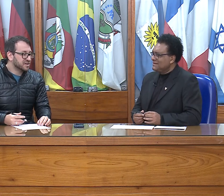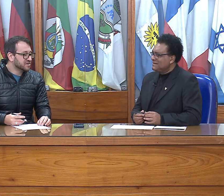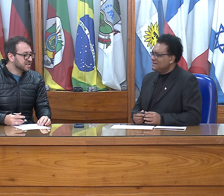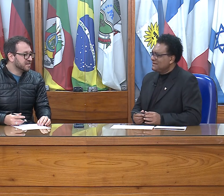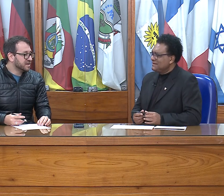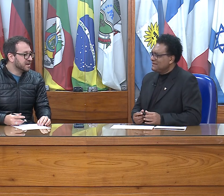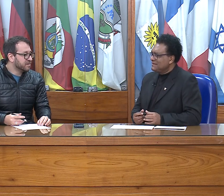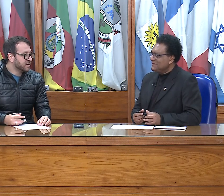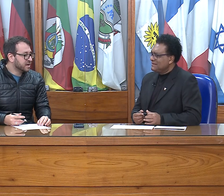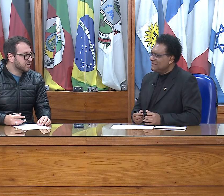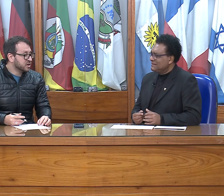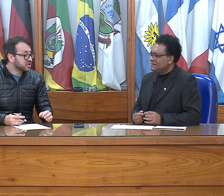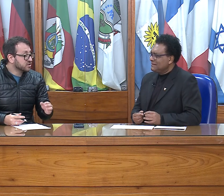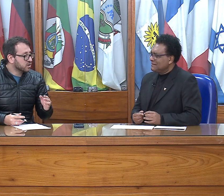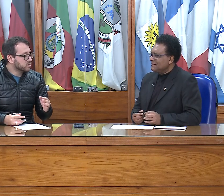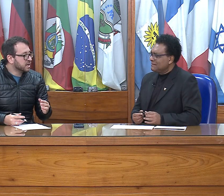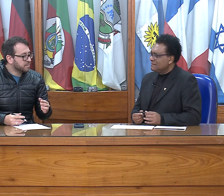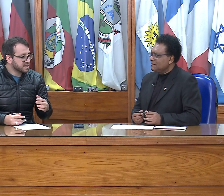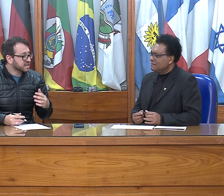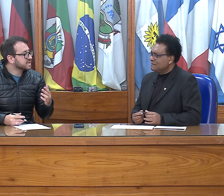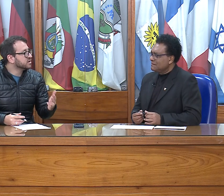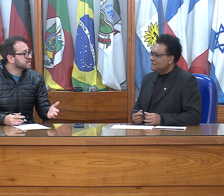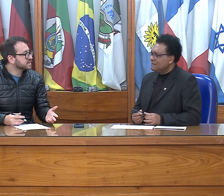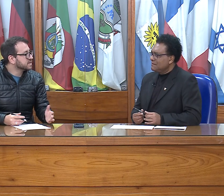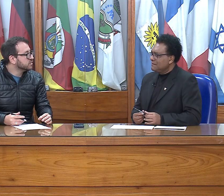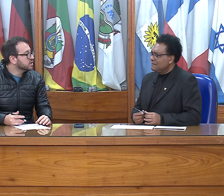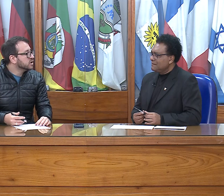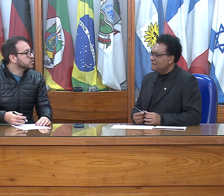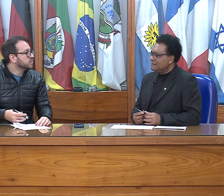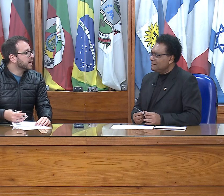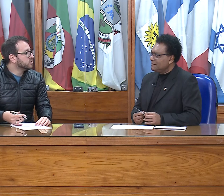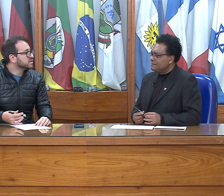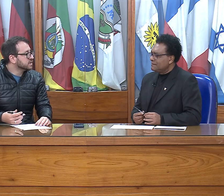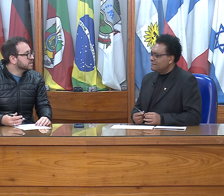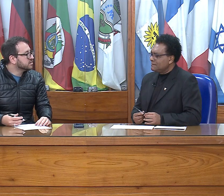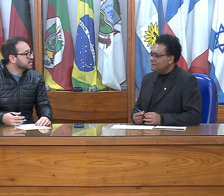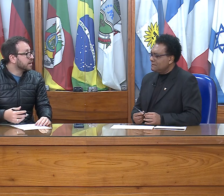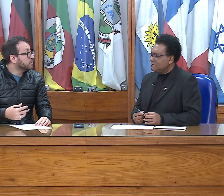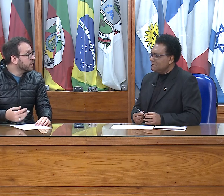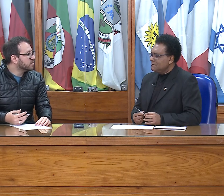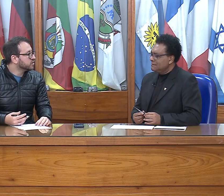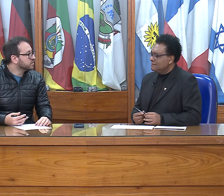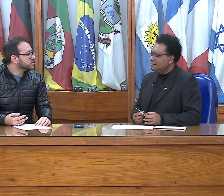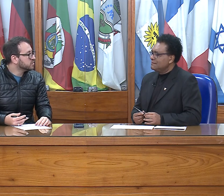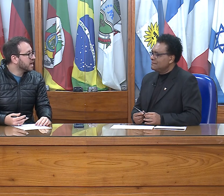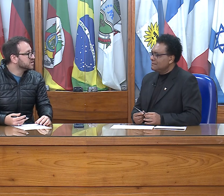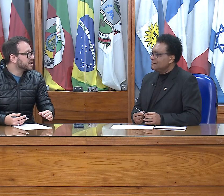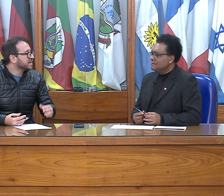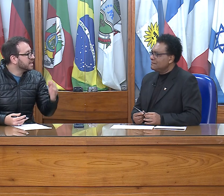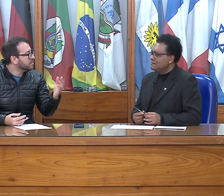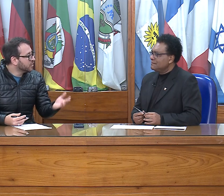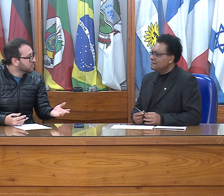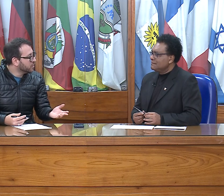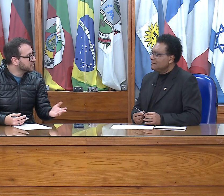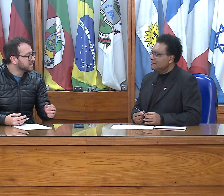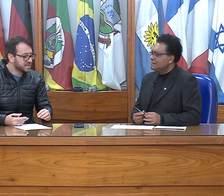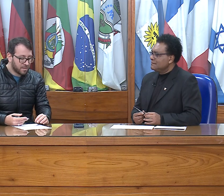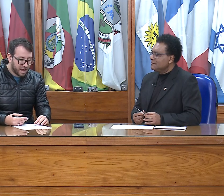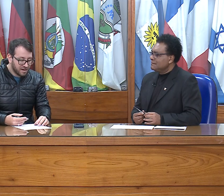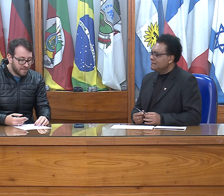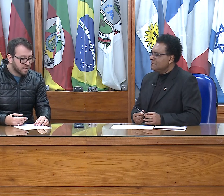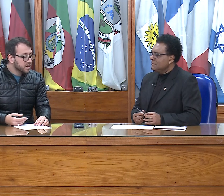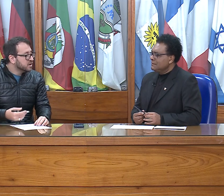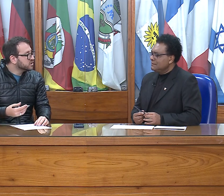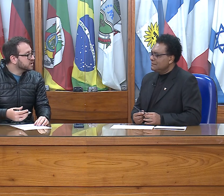o senhor Inclusive durante a sua apresentação na sessão sobre a Moção de apoio a volta do vestibular extrato relembrou um pouco